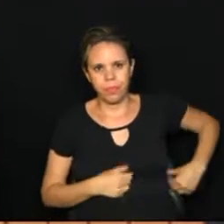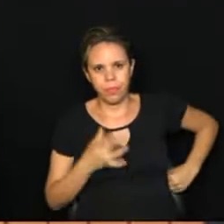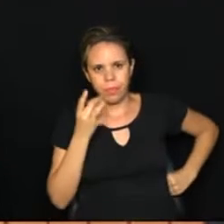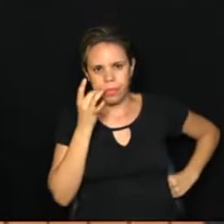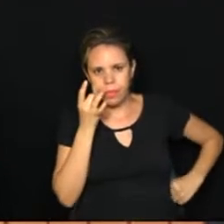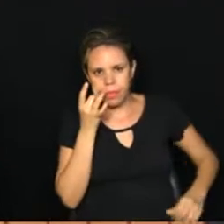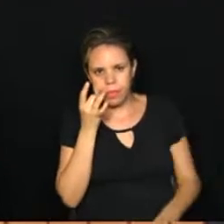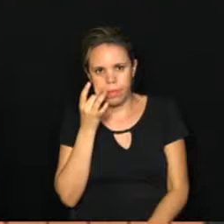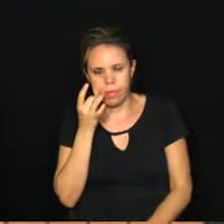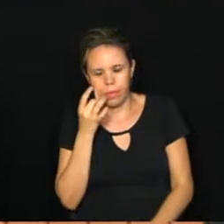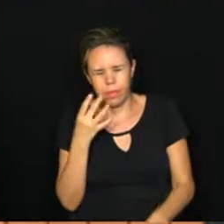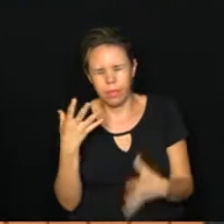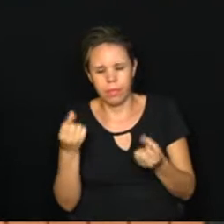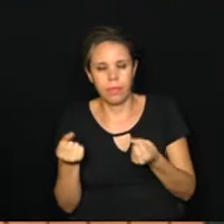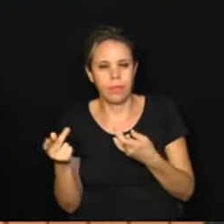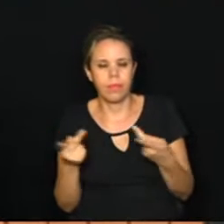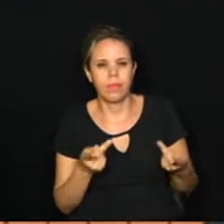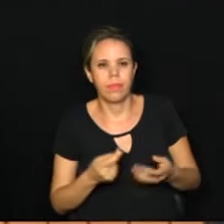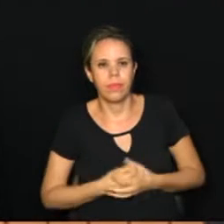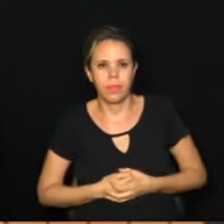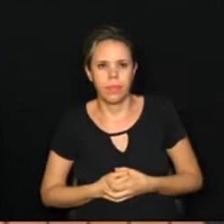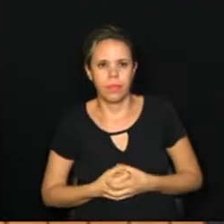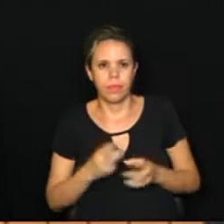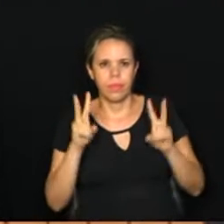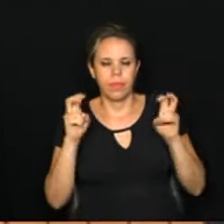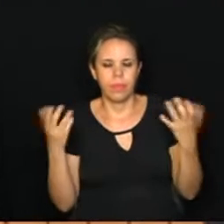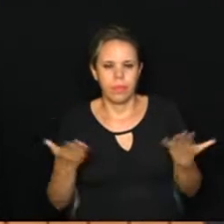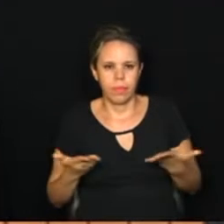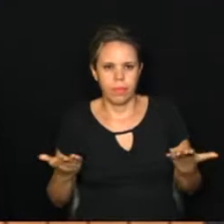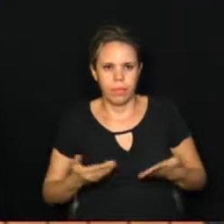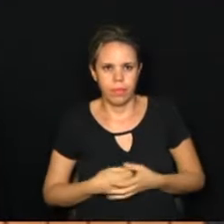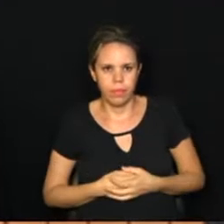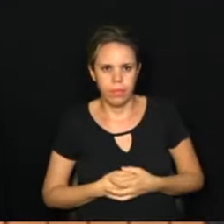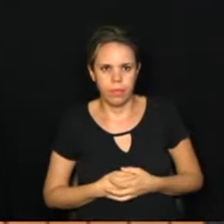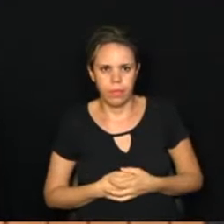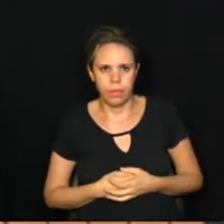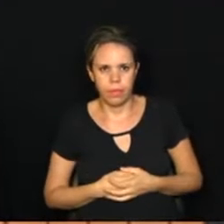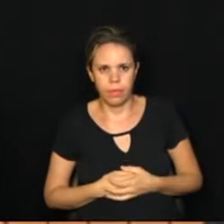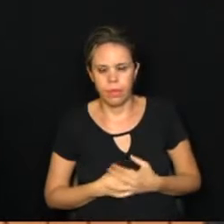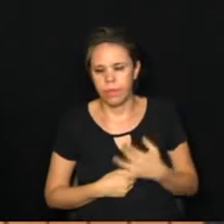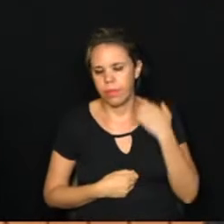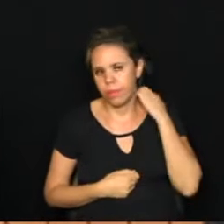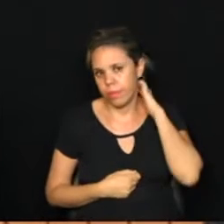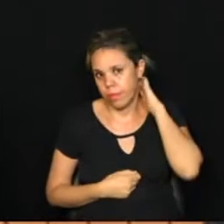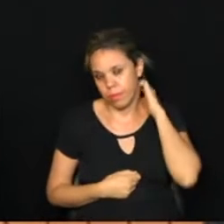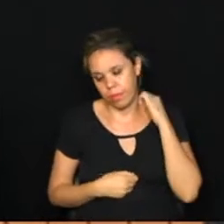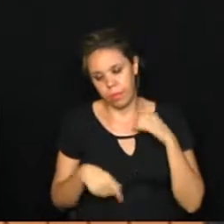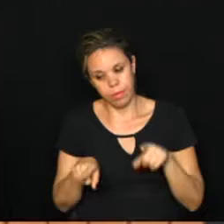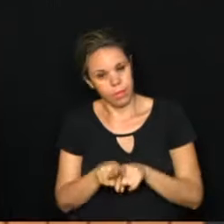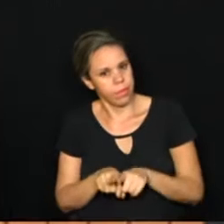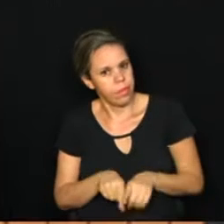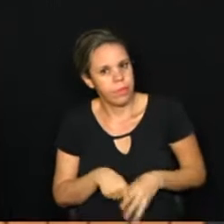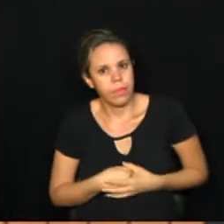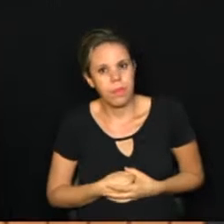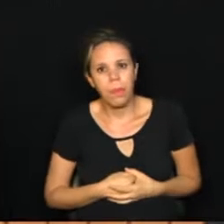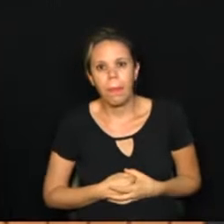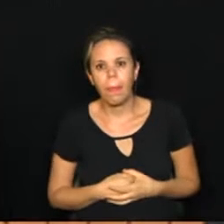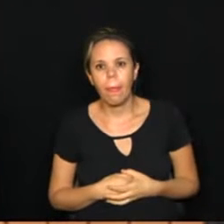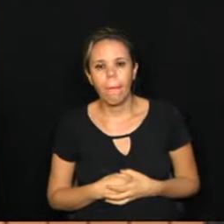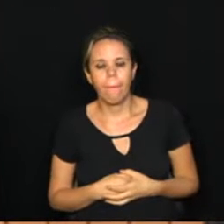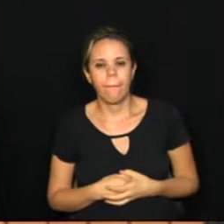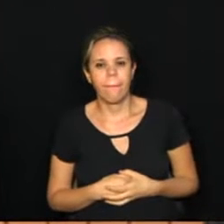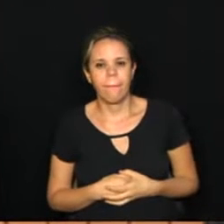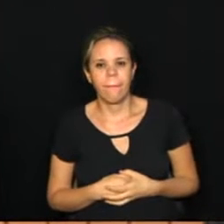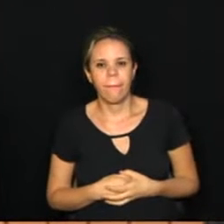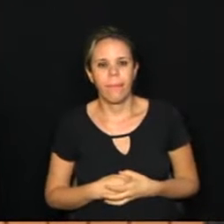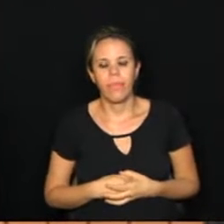presença e ter aceito o convite, né, para falar do tema que nós vamos abordar hoje. Também o